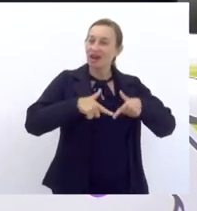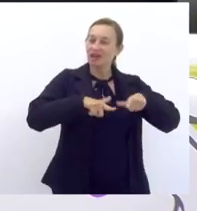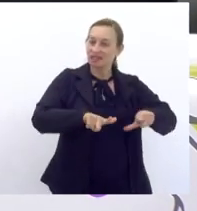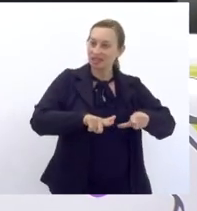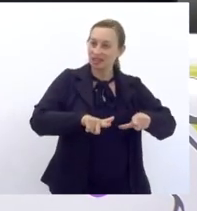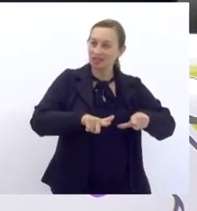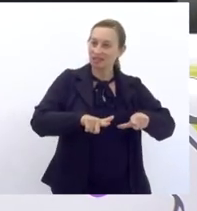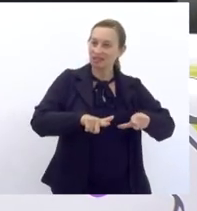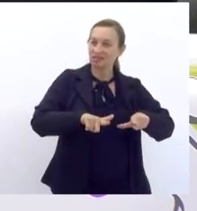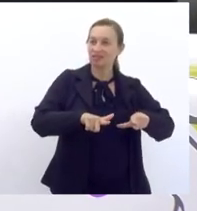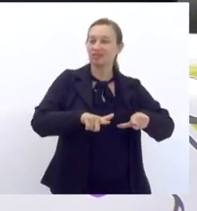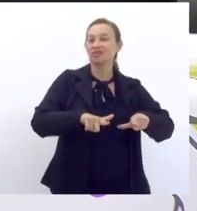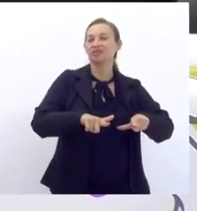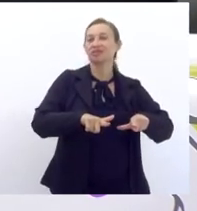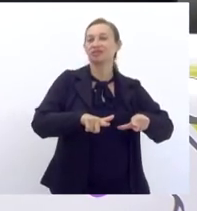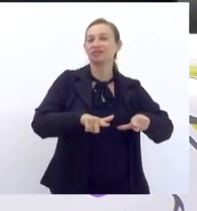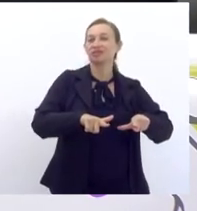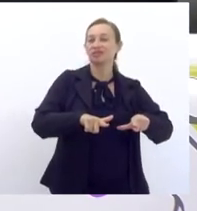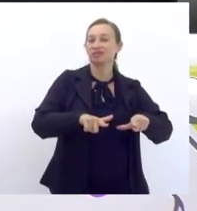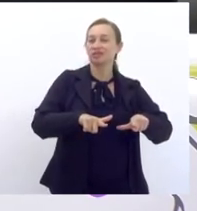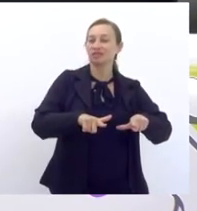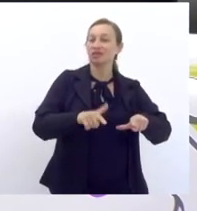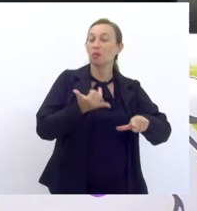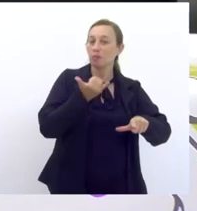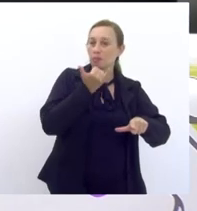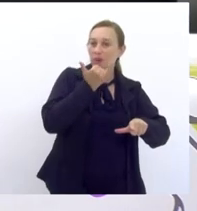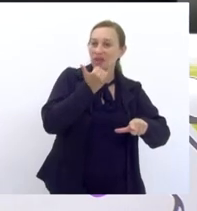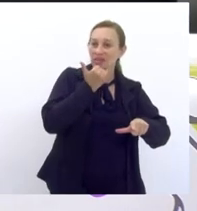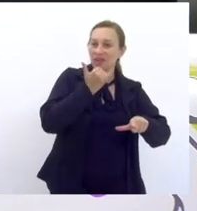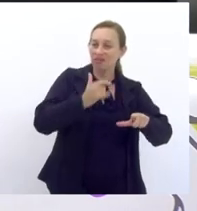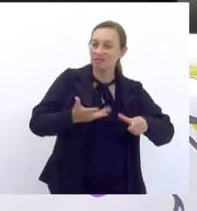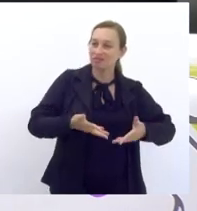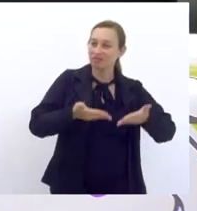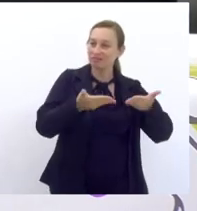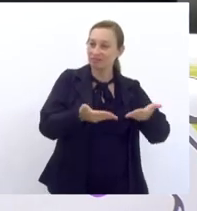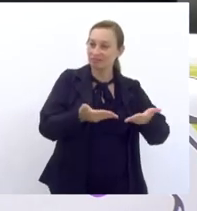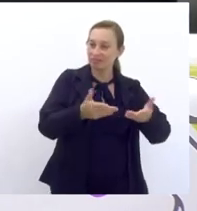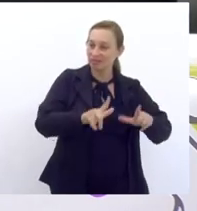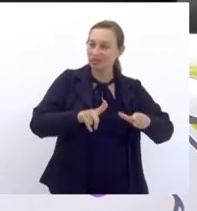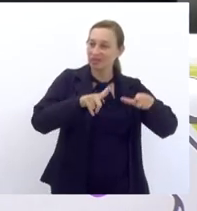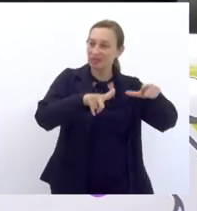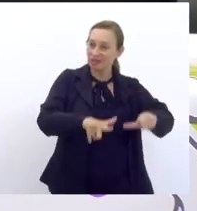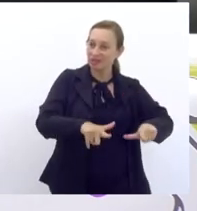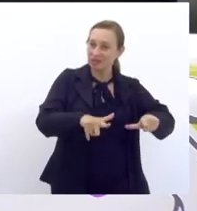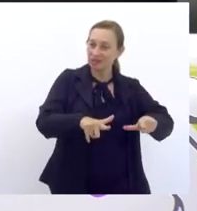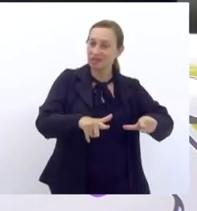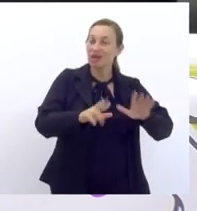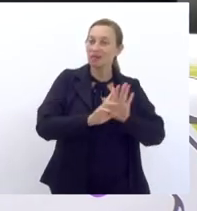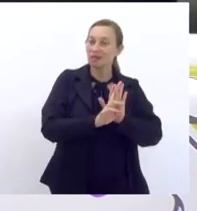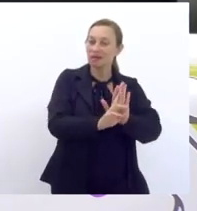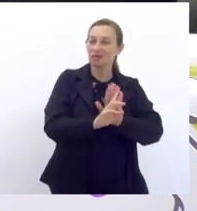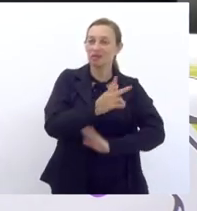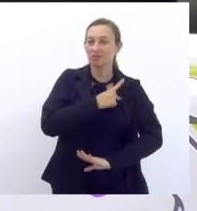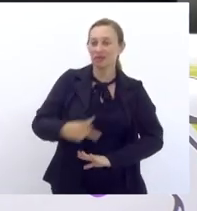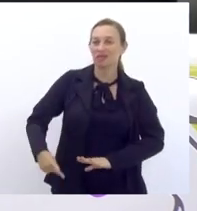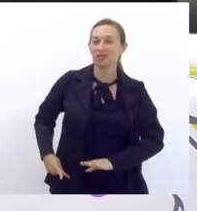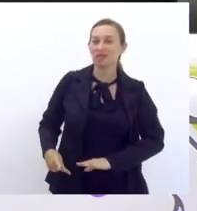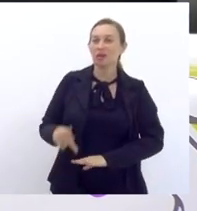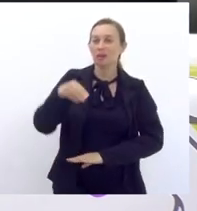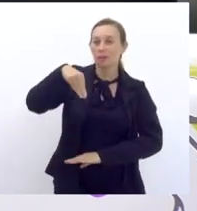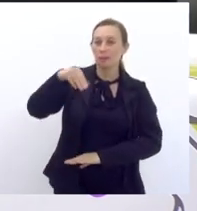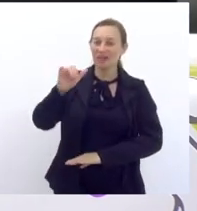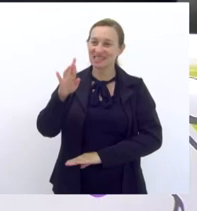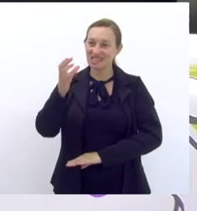de emoção entrega da Moção de aplausos representado pelo presidente Marcelo